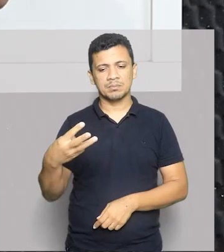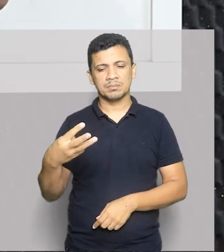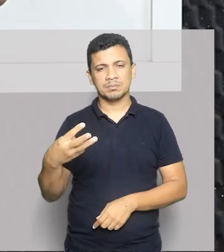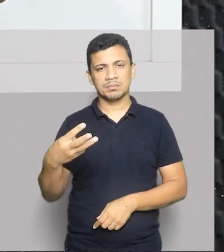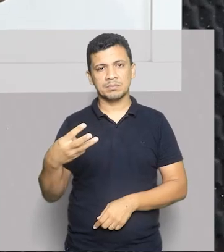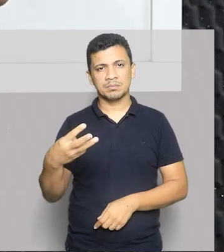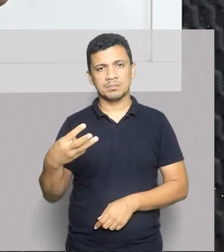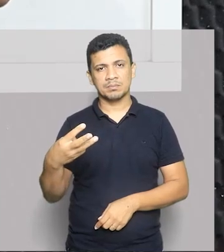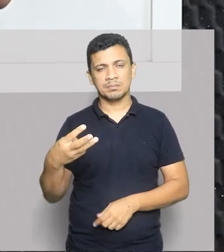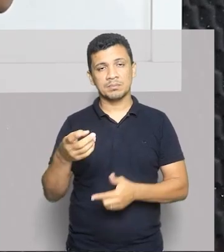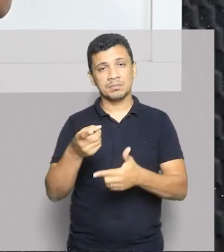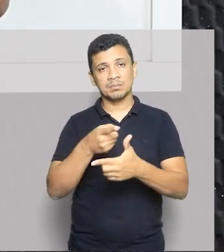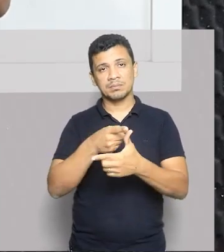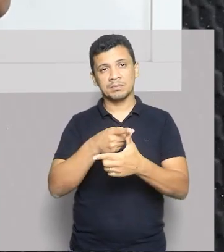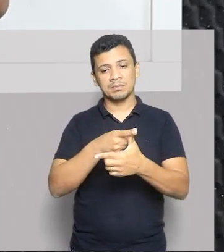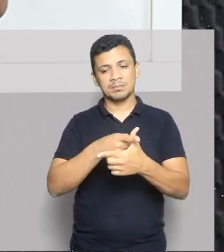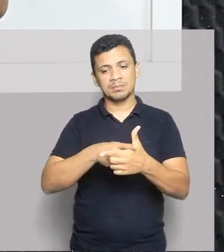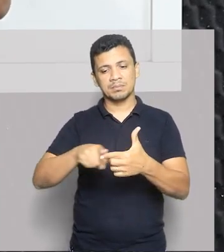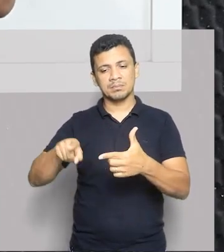513